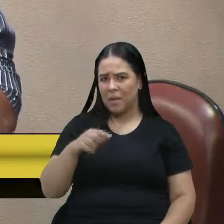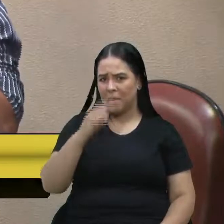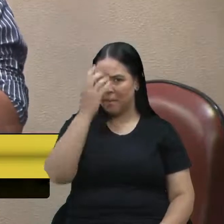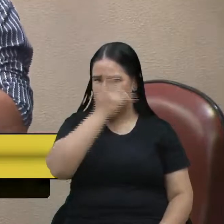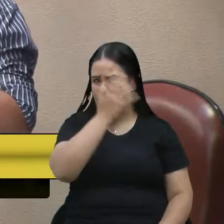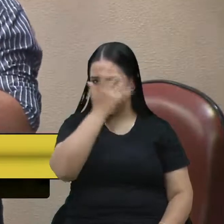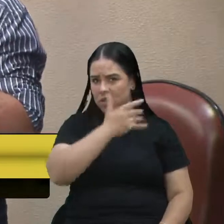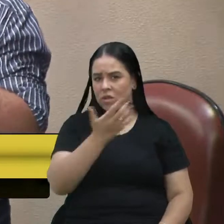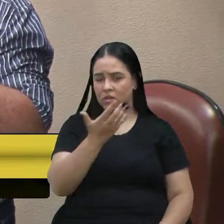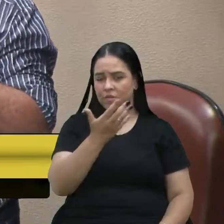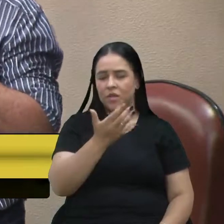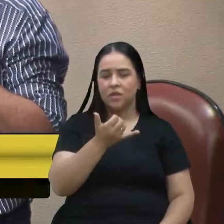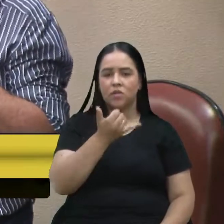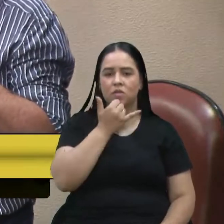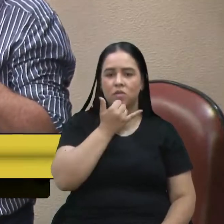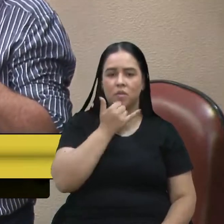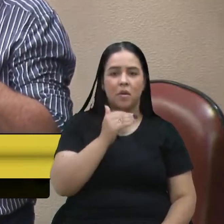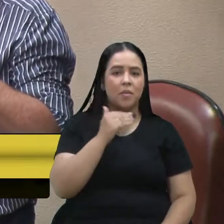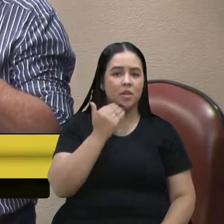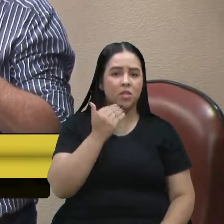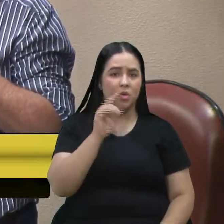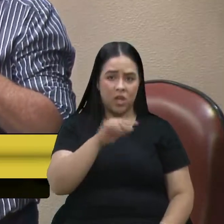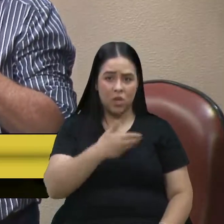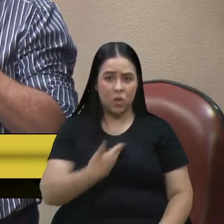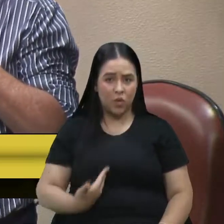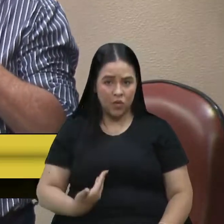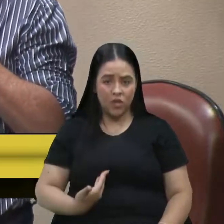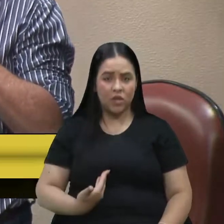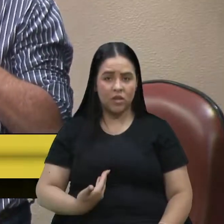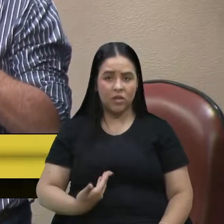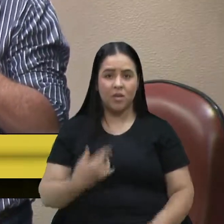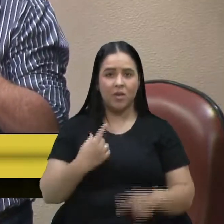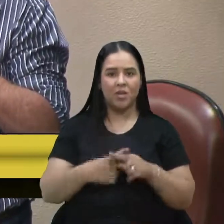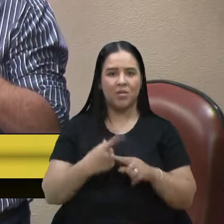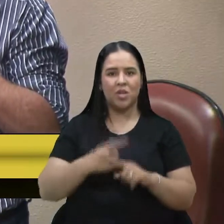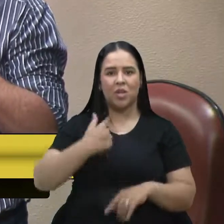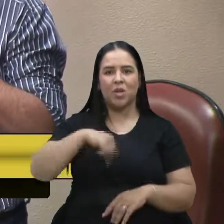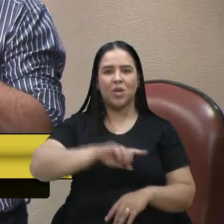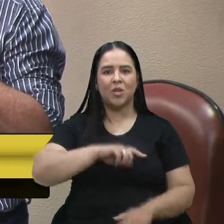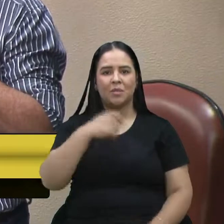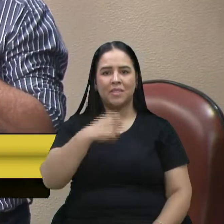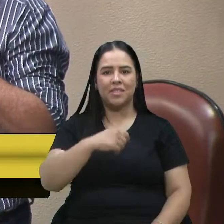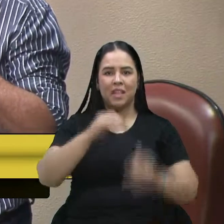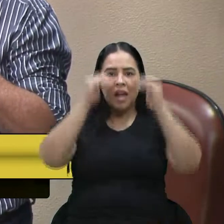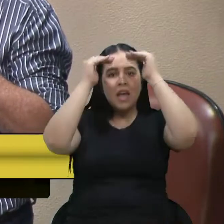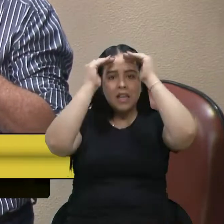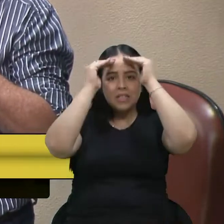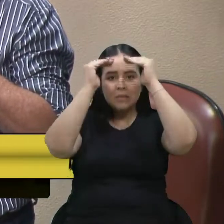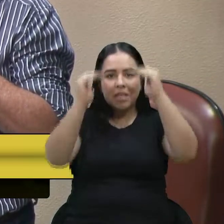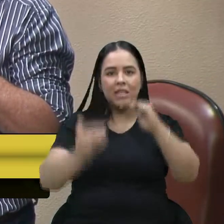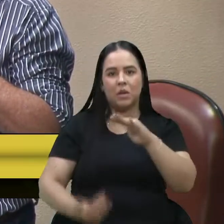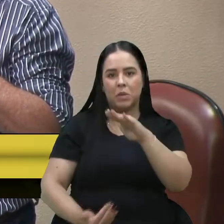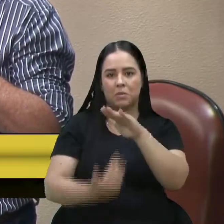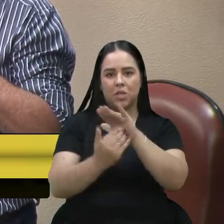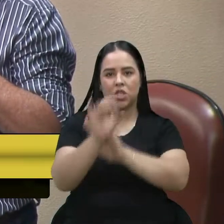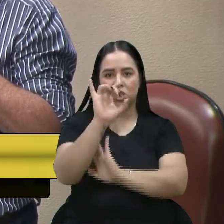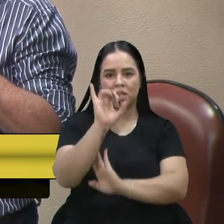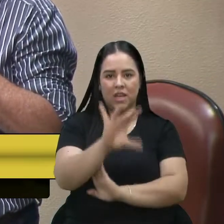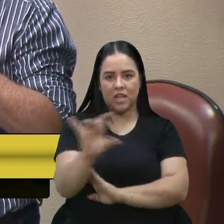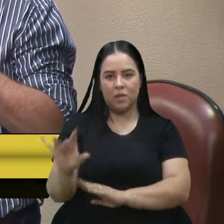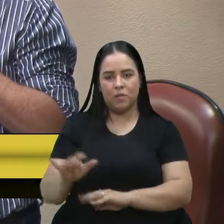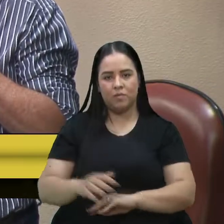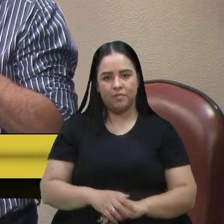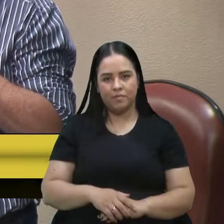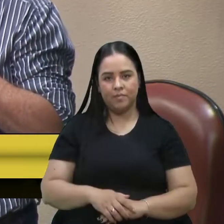que é do governo, não vai ser. Porque nós temos que respeitar os limites de cada cidadão.